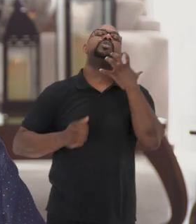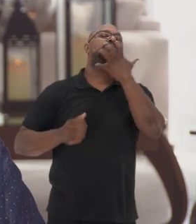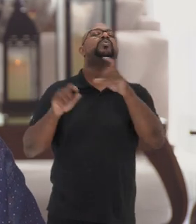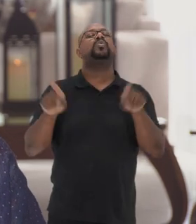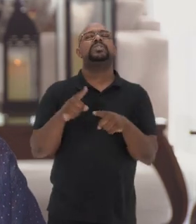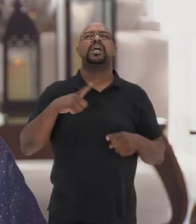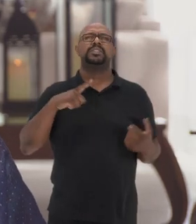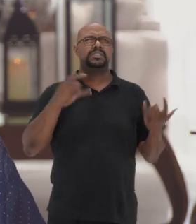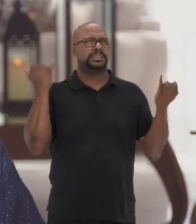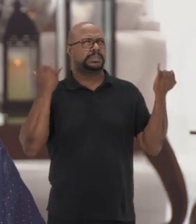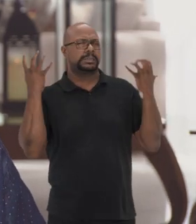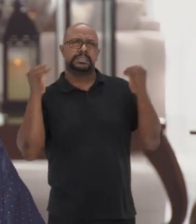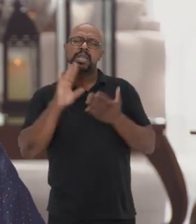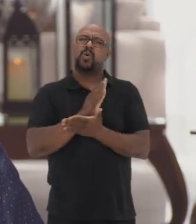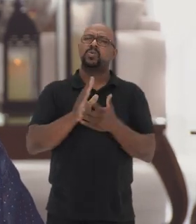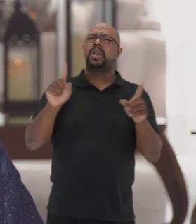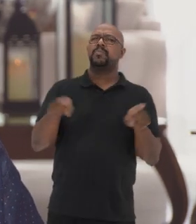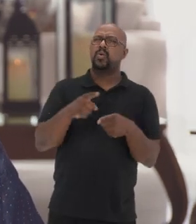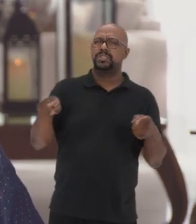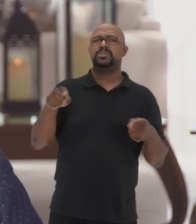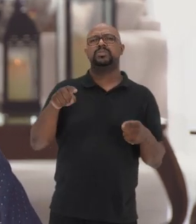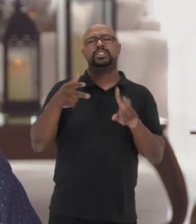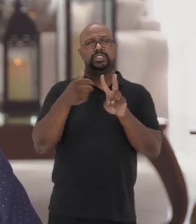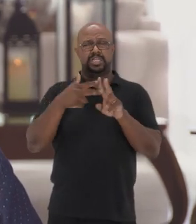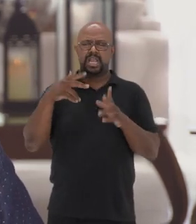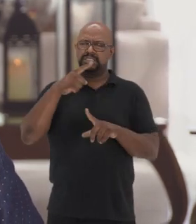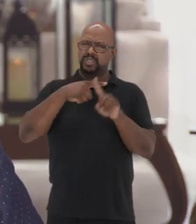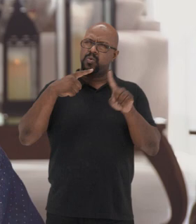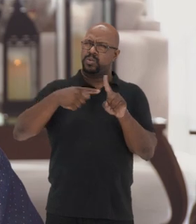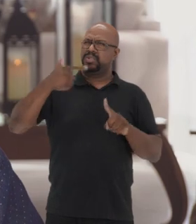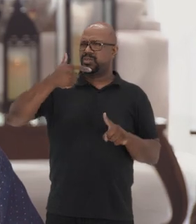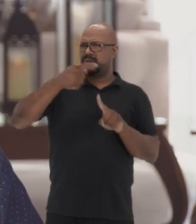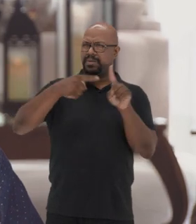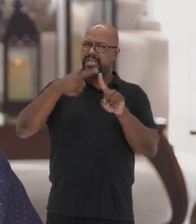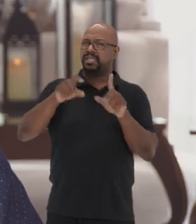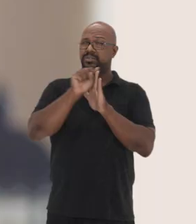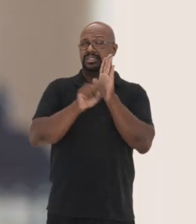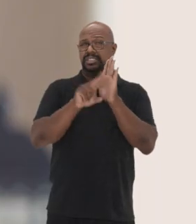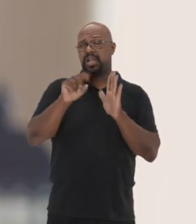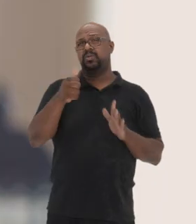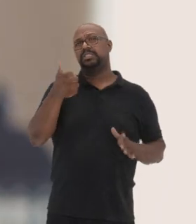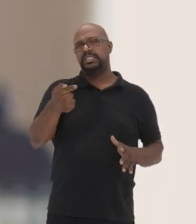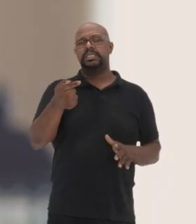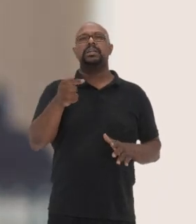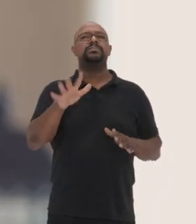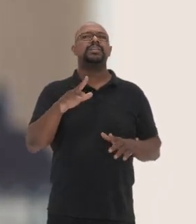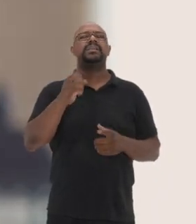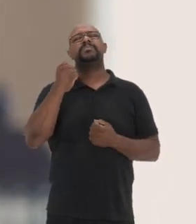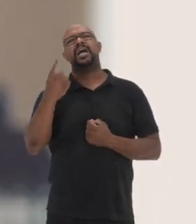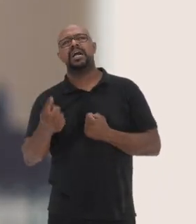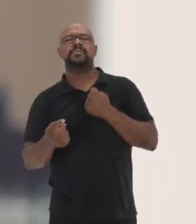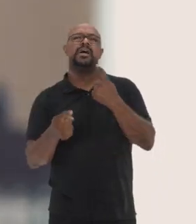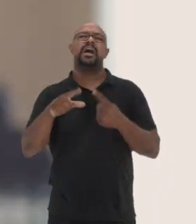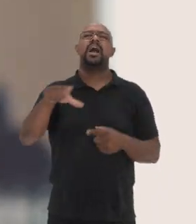restou notícias de músicos indígenas na segunda metade do século 17 mas eram raras as ocasiões A Fazenda de Santa Cruz